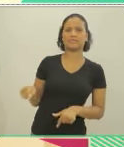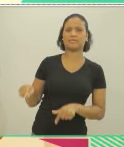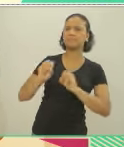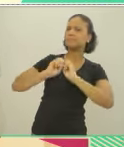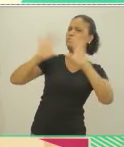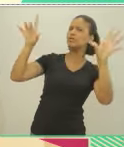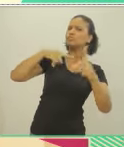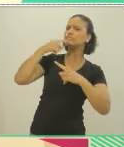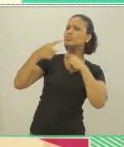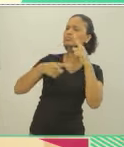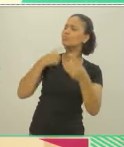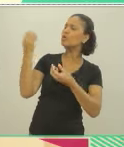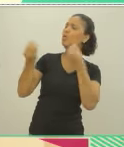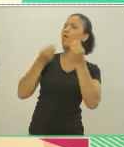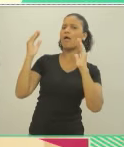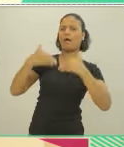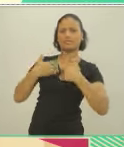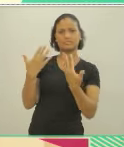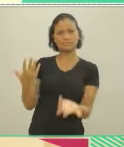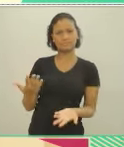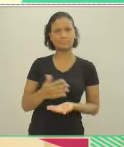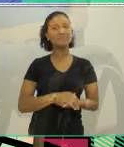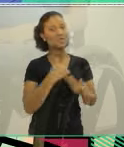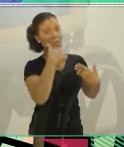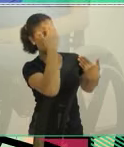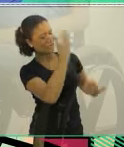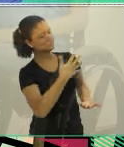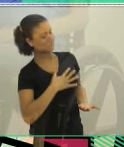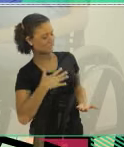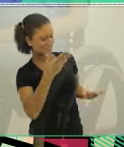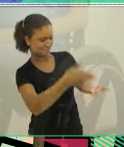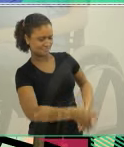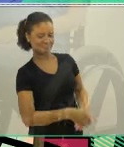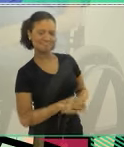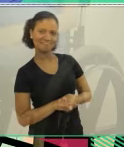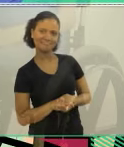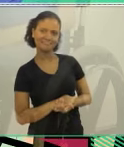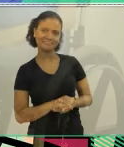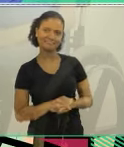a gente, esclarecendo essas dúvidas com relação ao autismo. Eu que agradeço, é sempre um prazer vir aqui.